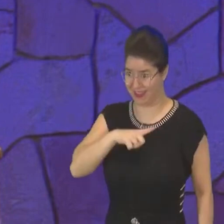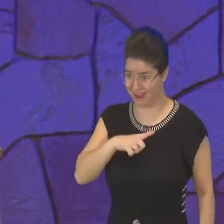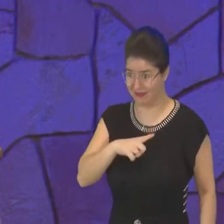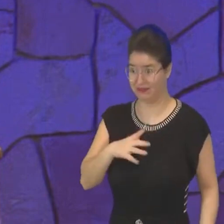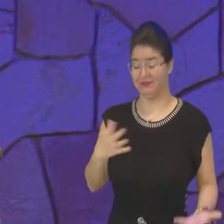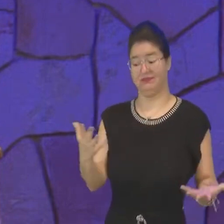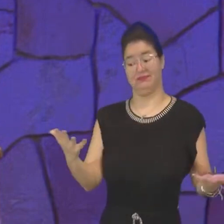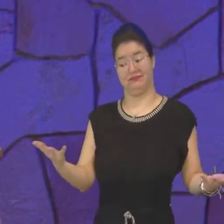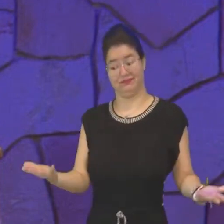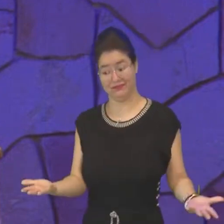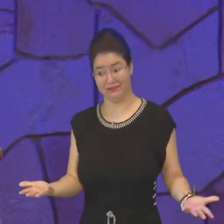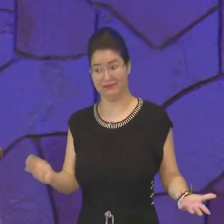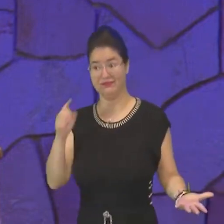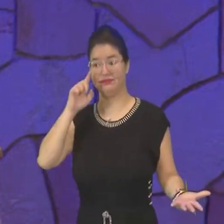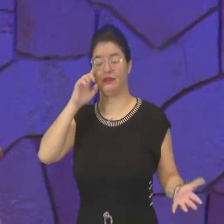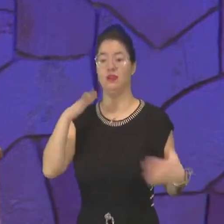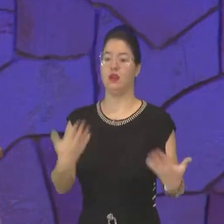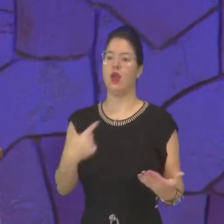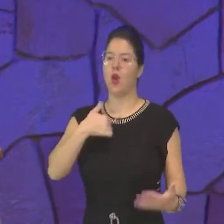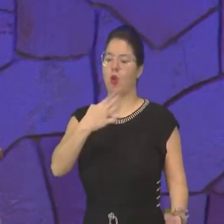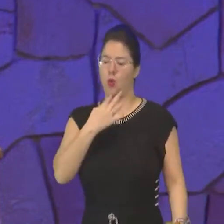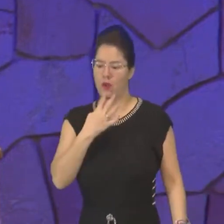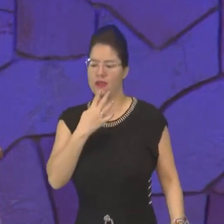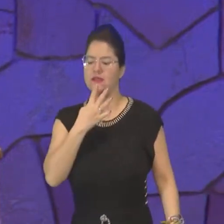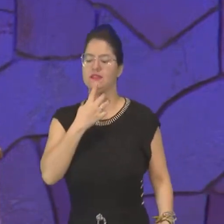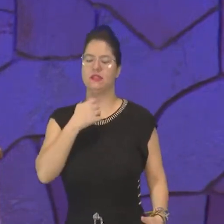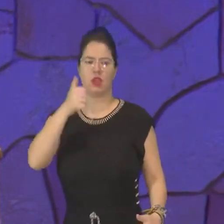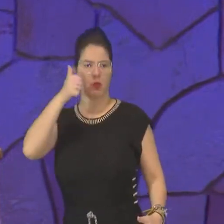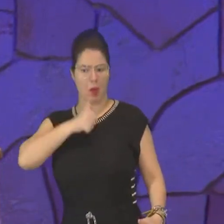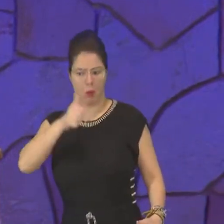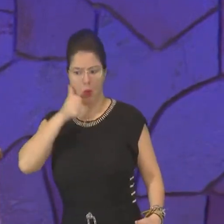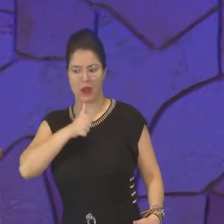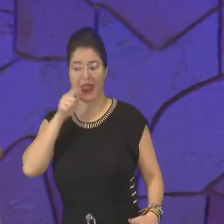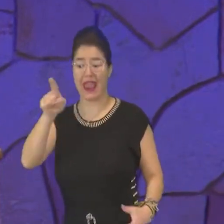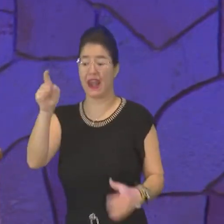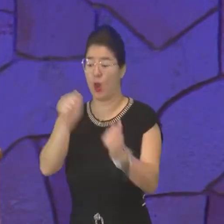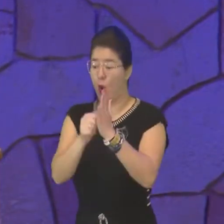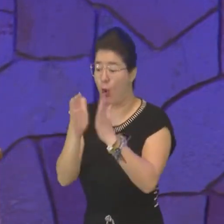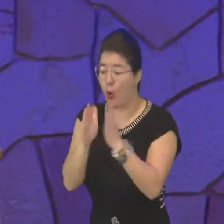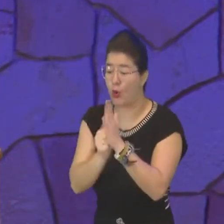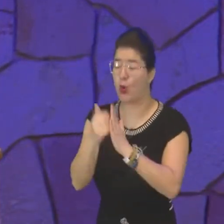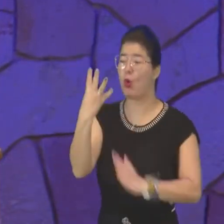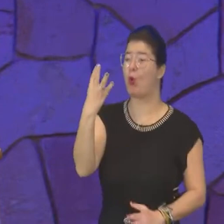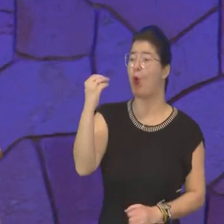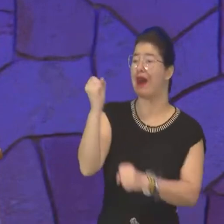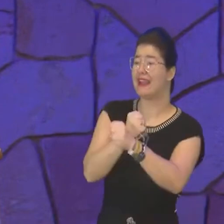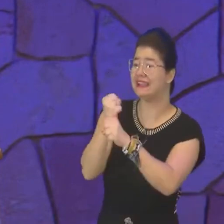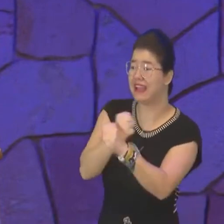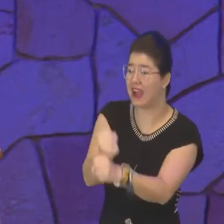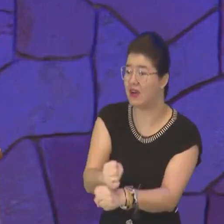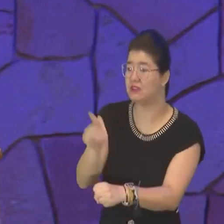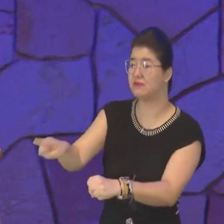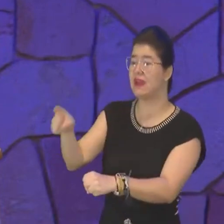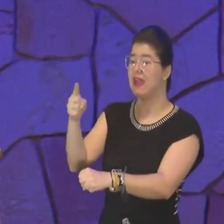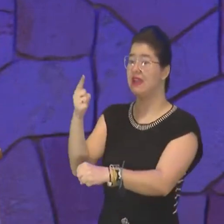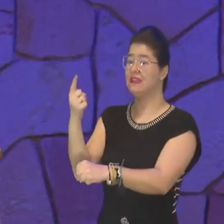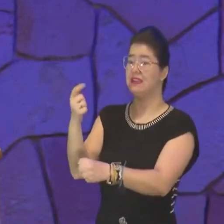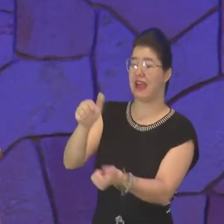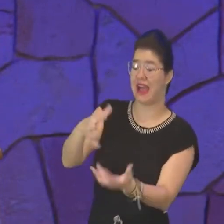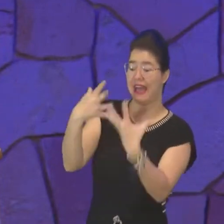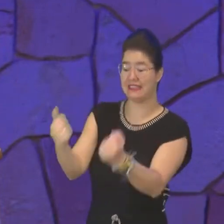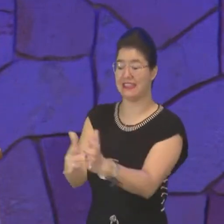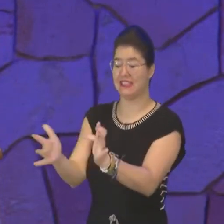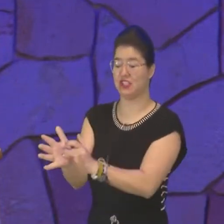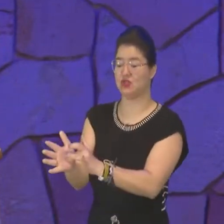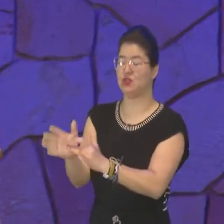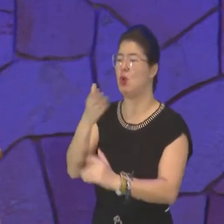Eu conheci uma irmã muito abençoada, que ela orou 40, 50 anos pelo seu marido, para que ele se convertesse, sempre envolvido com